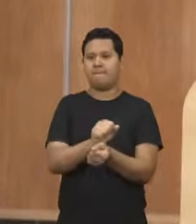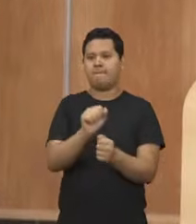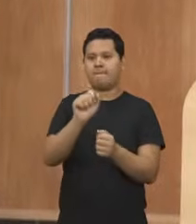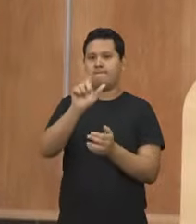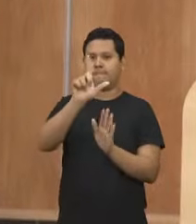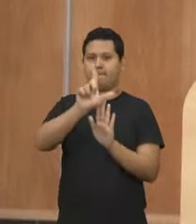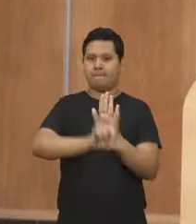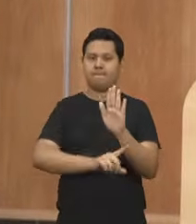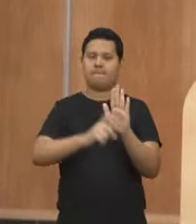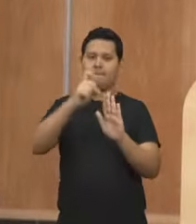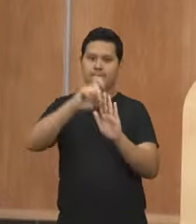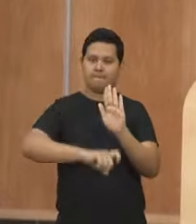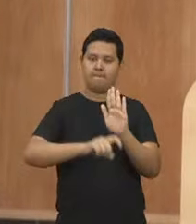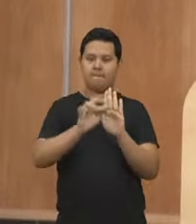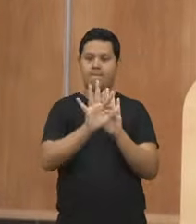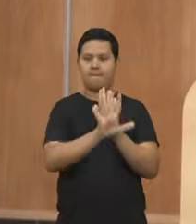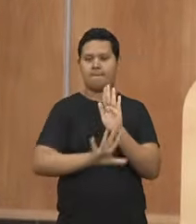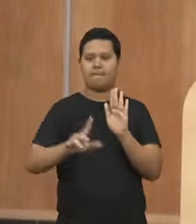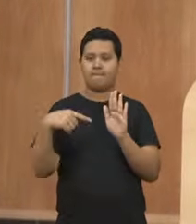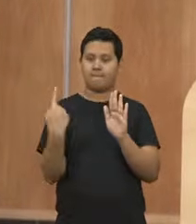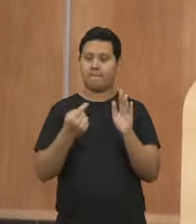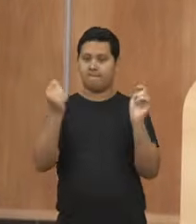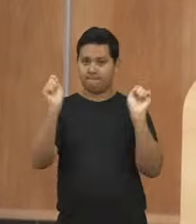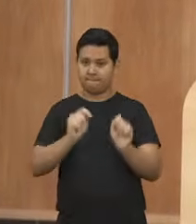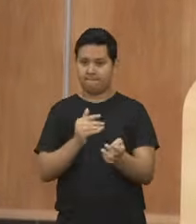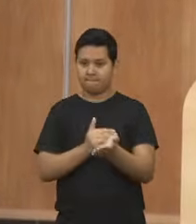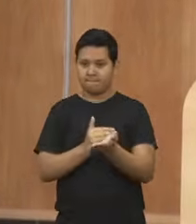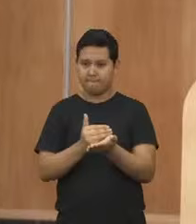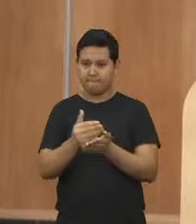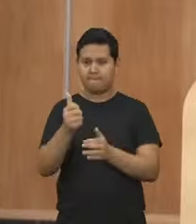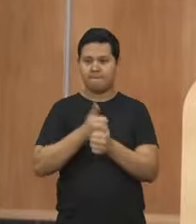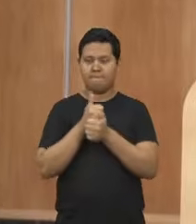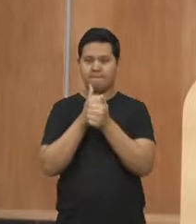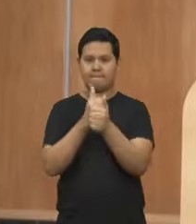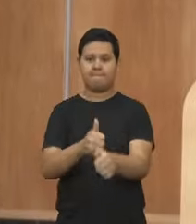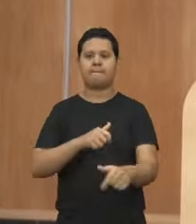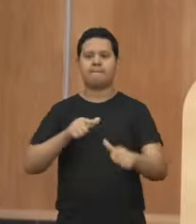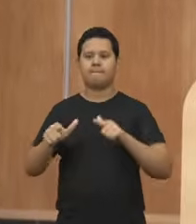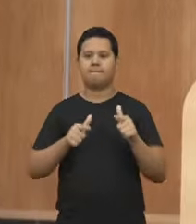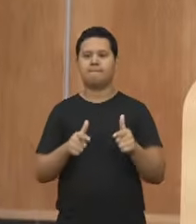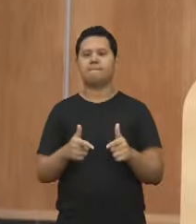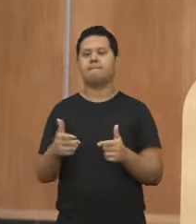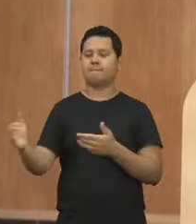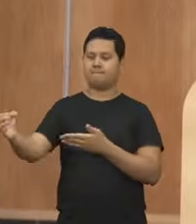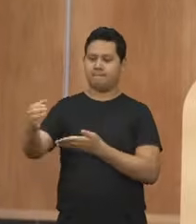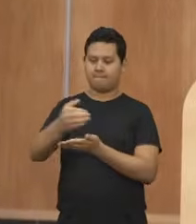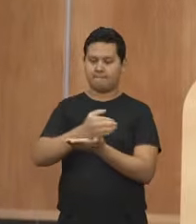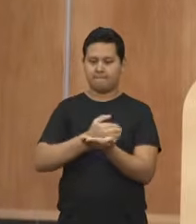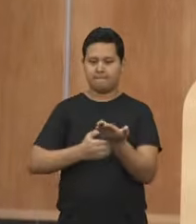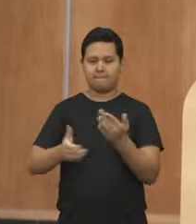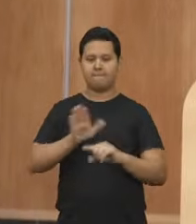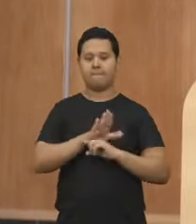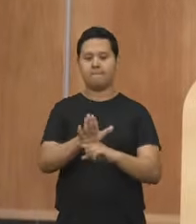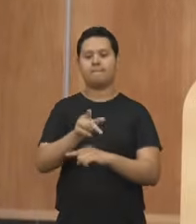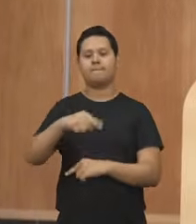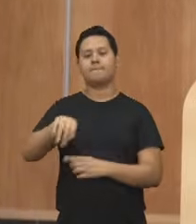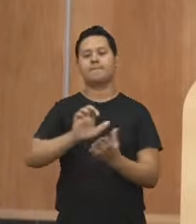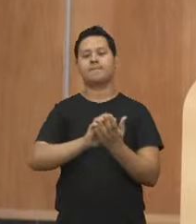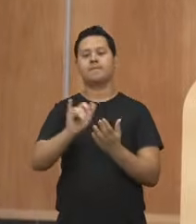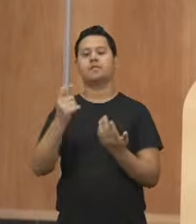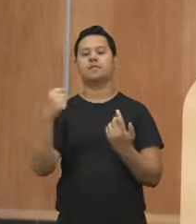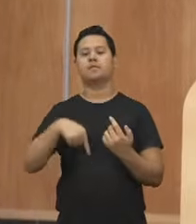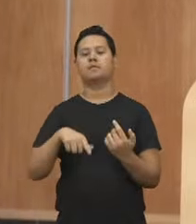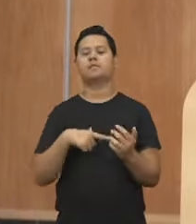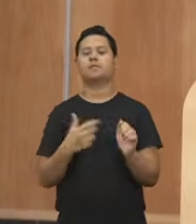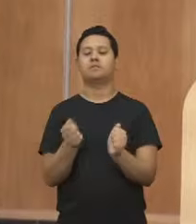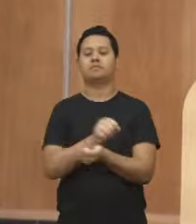legislação tributária federal. Então, para que a gente possa continuar trabalhando com isso, a gente continuar arrecadando em serviços para a cidade, a gente está aqui